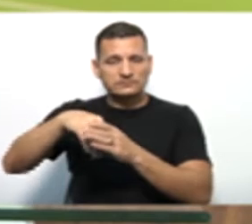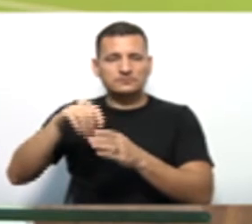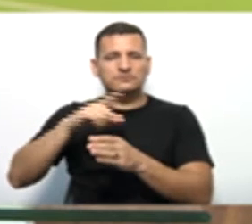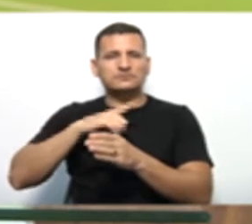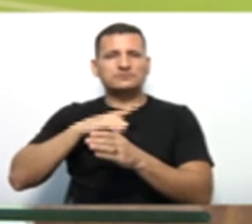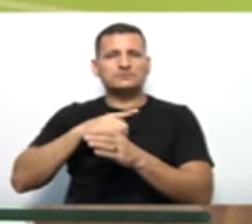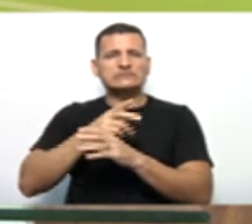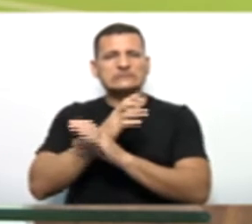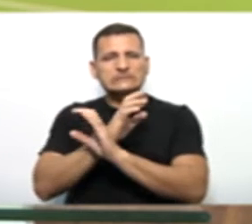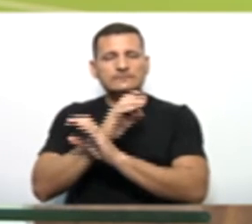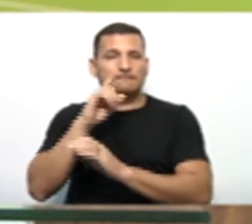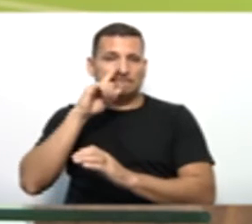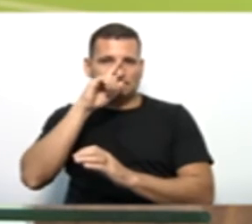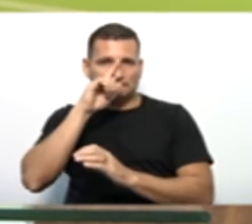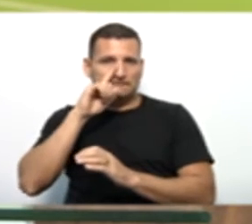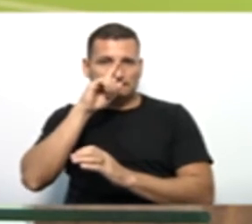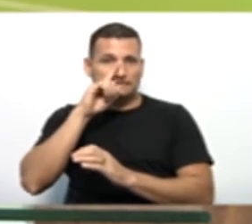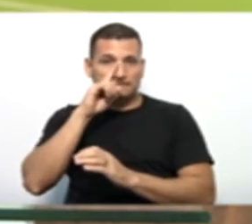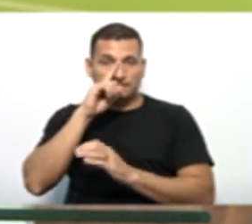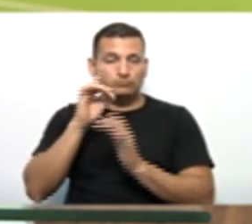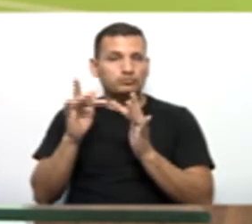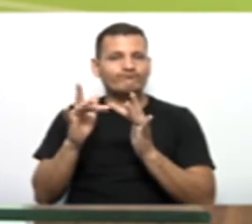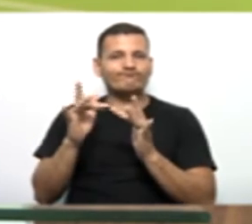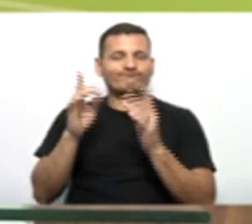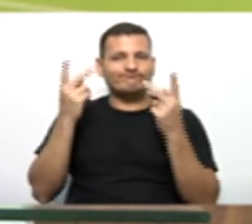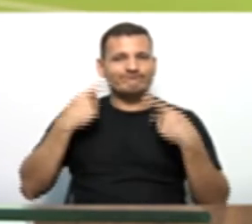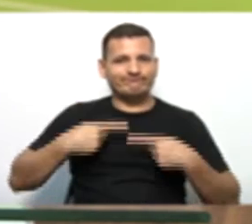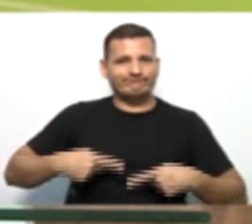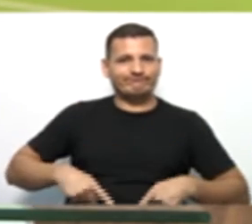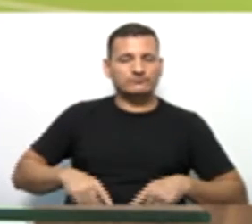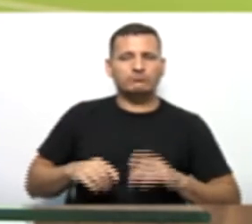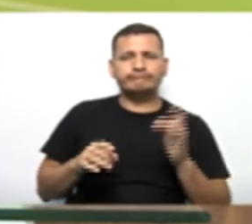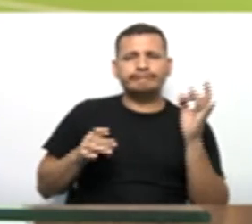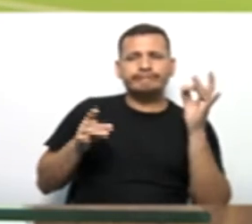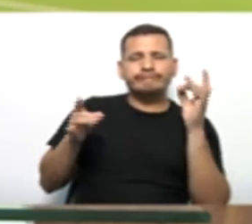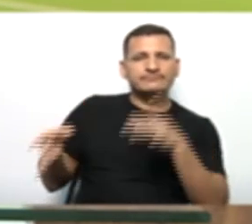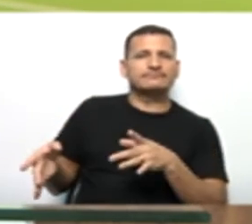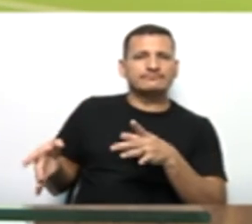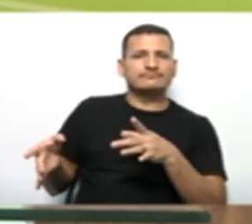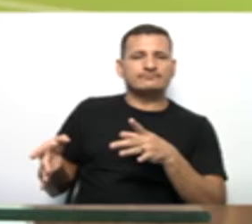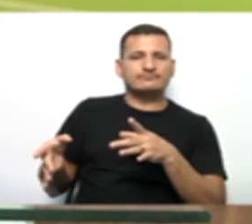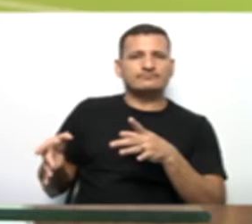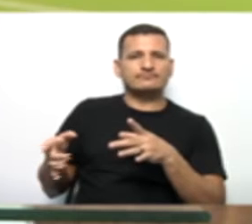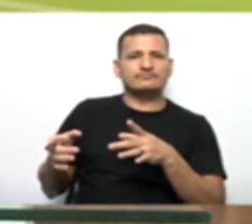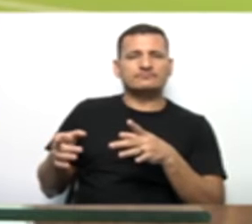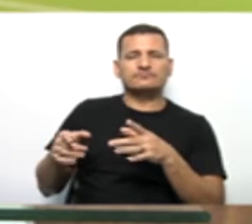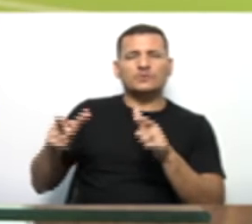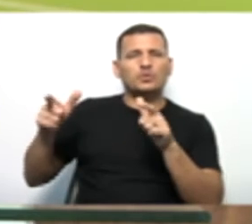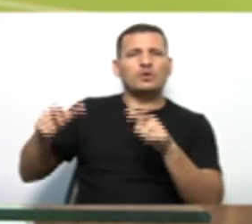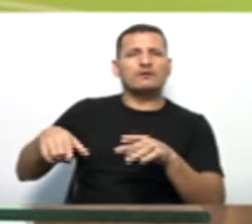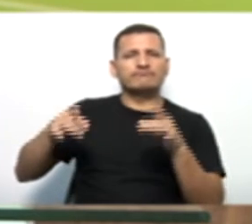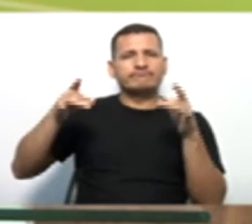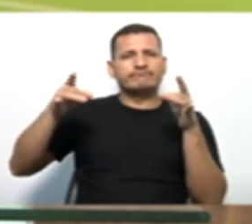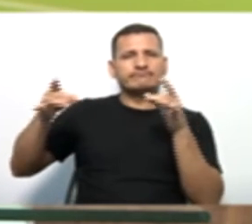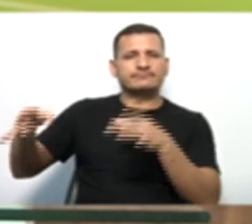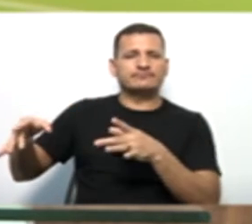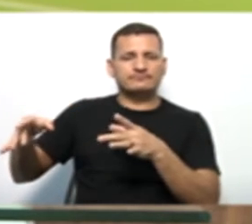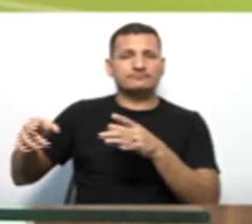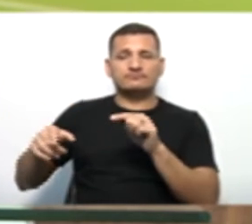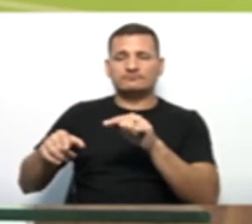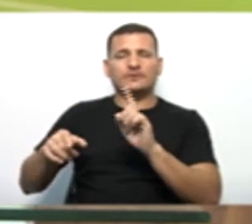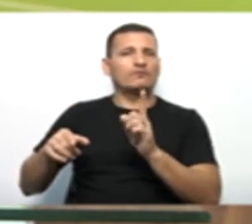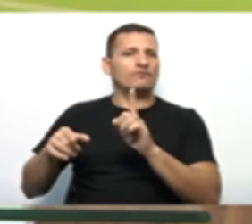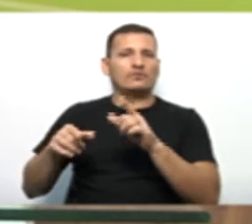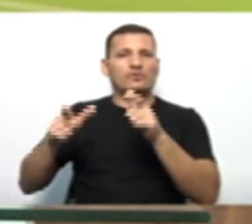perigoso para o contato humano, e ela foi deixada num local abandonado, não foi dada a